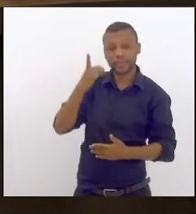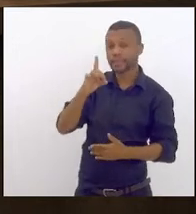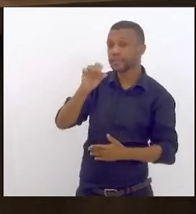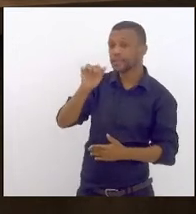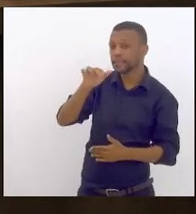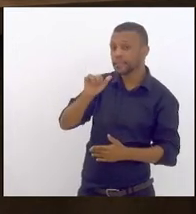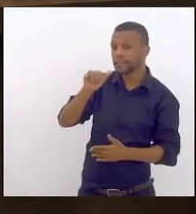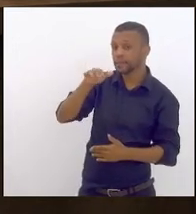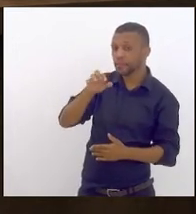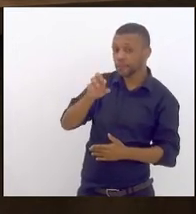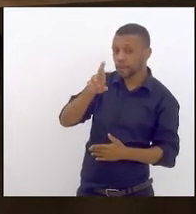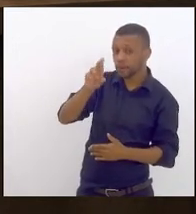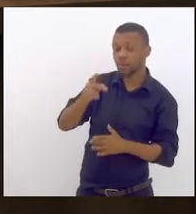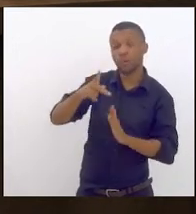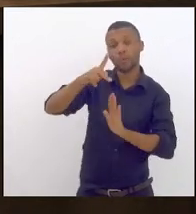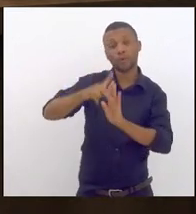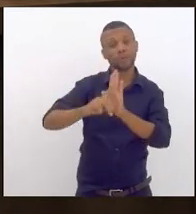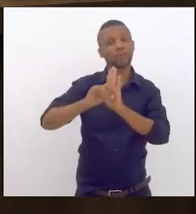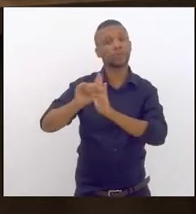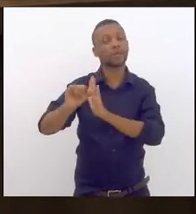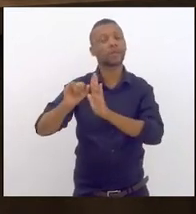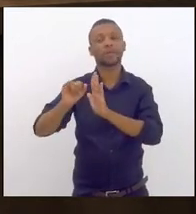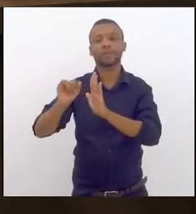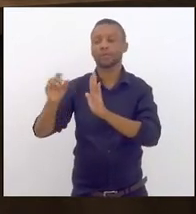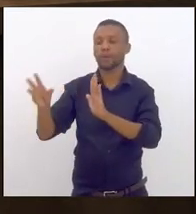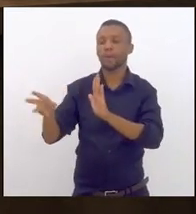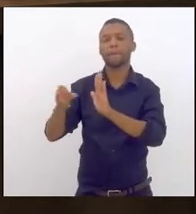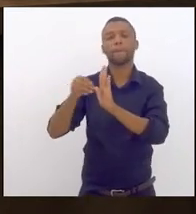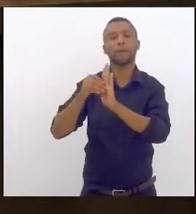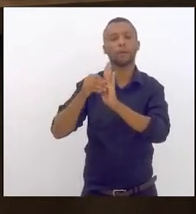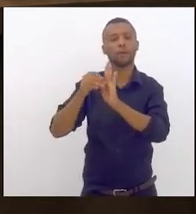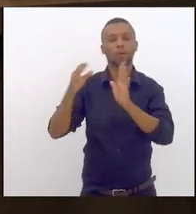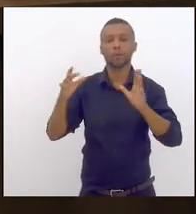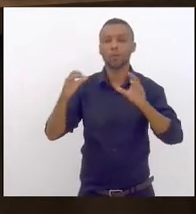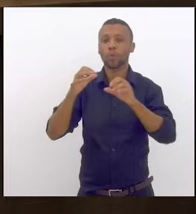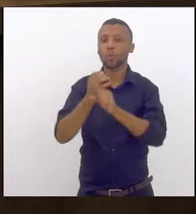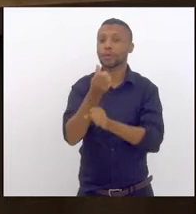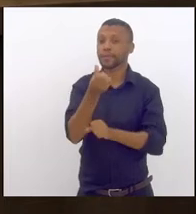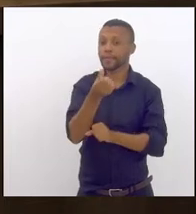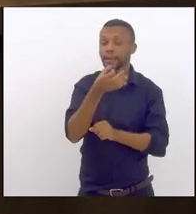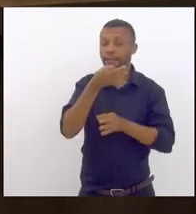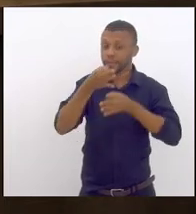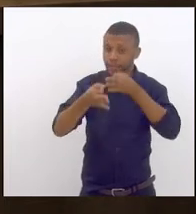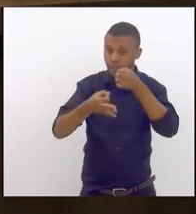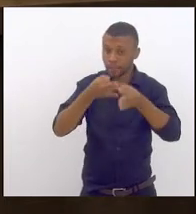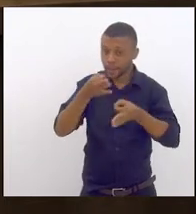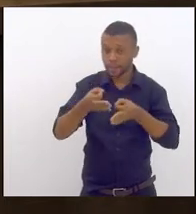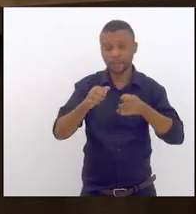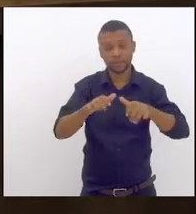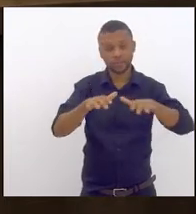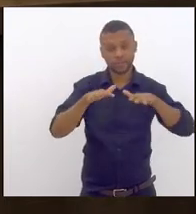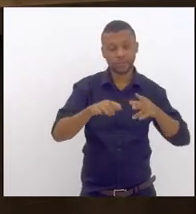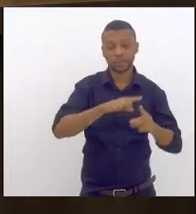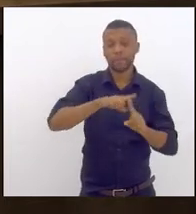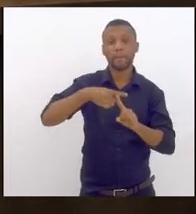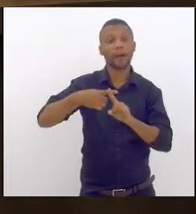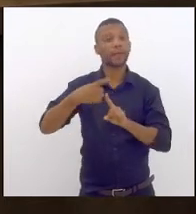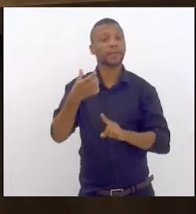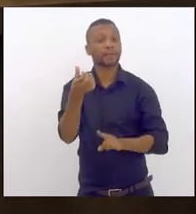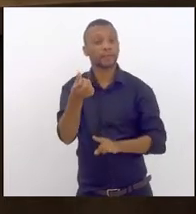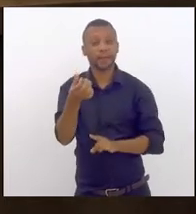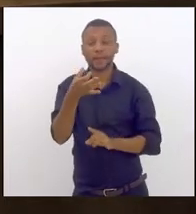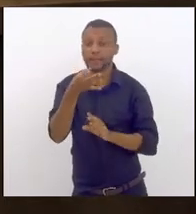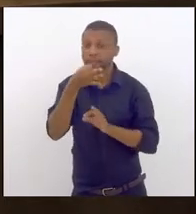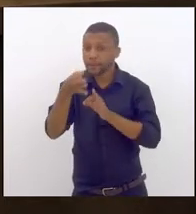O projeto recebeu 6 emendas de plenário e 6 emendas